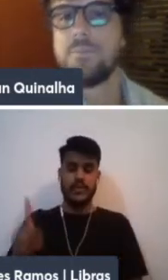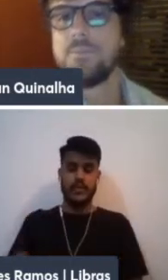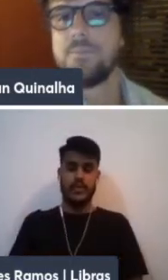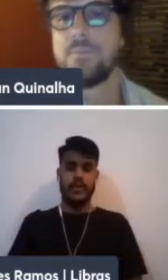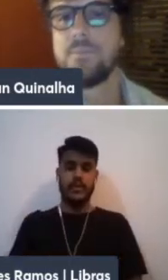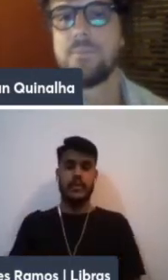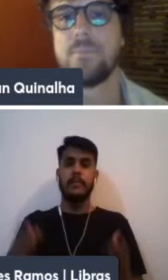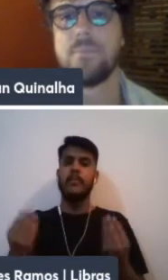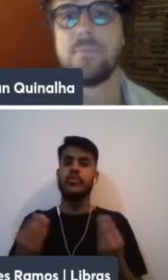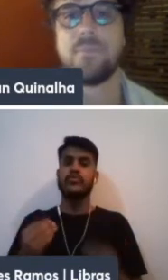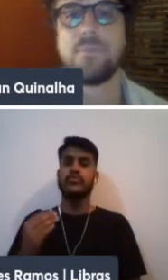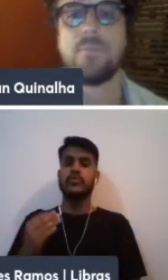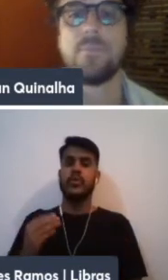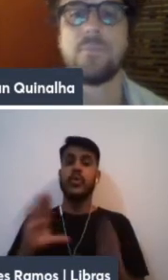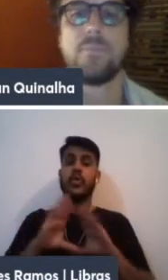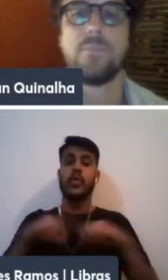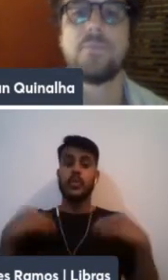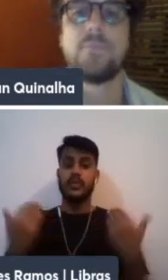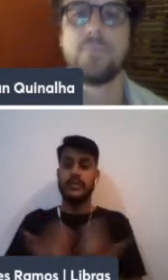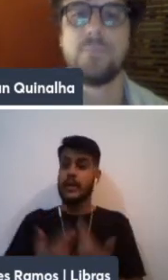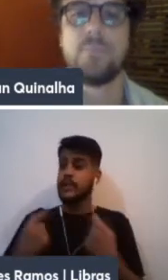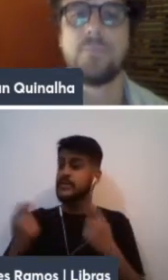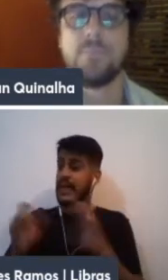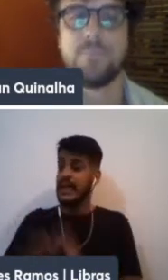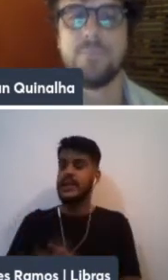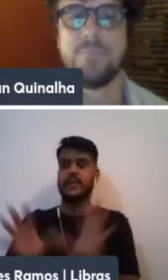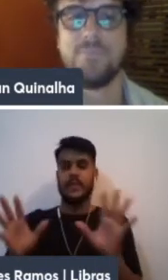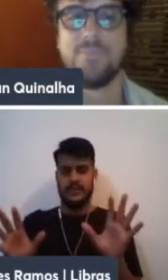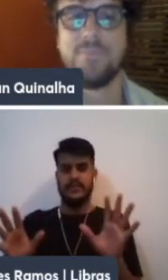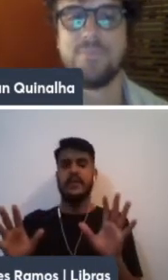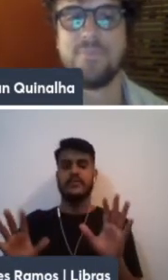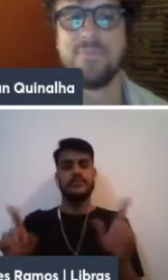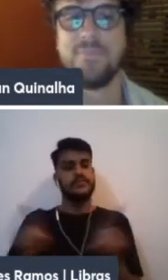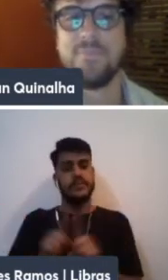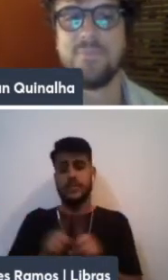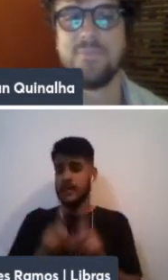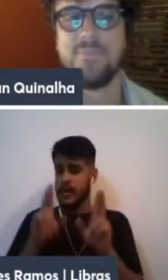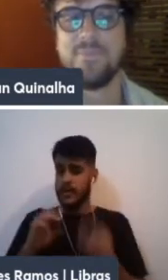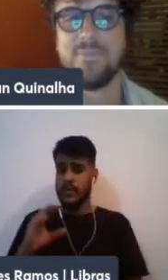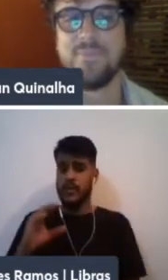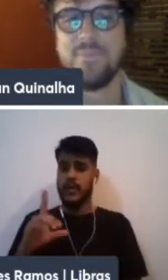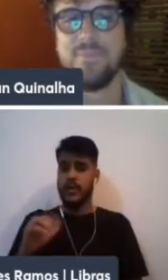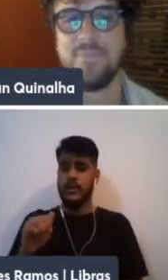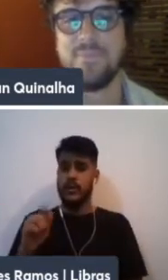comunitário, de liberdade muito grande, não é? Também, como a Cláudia falou,